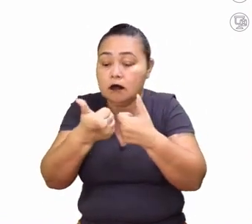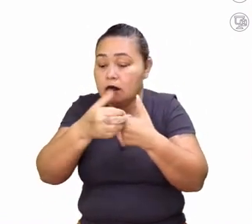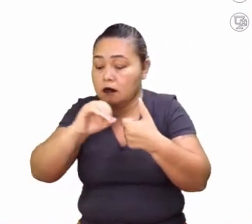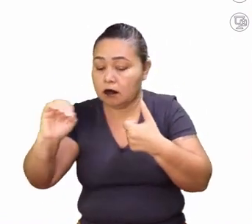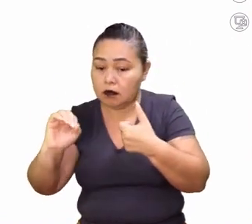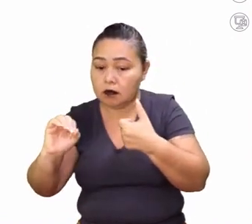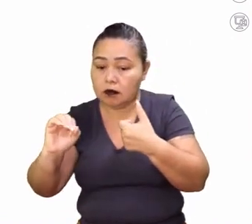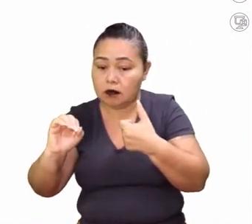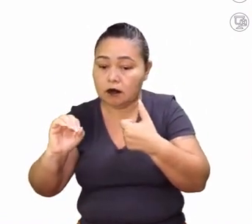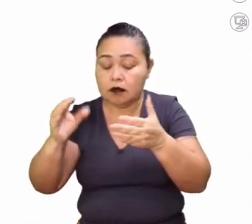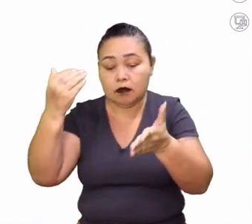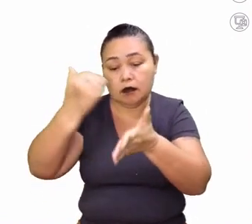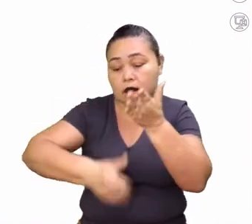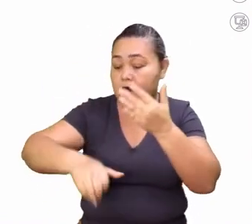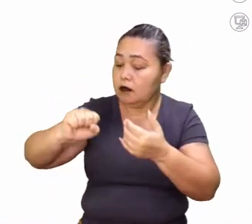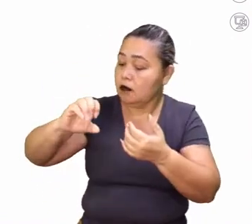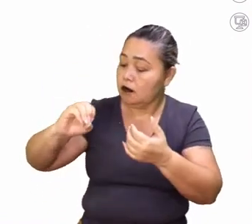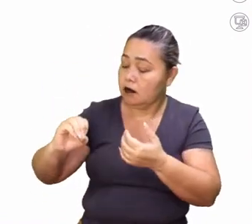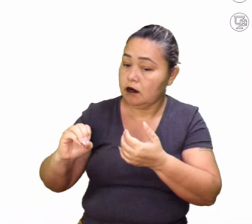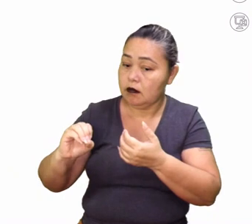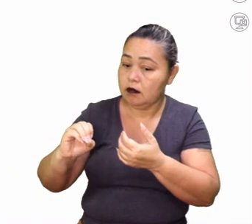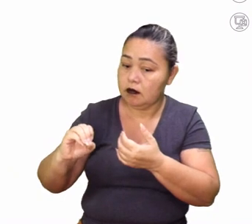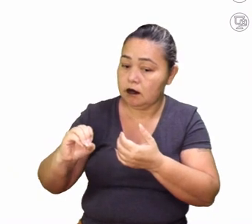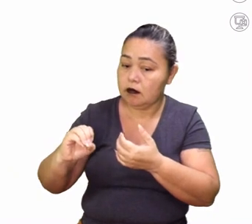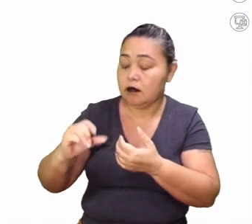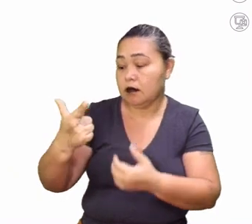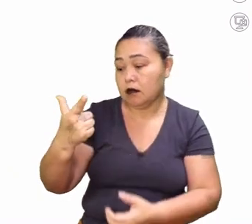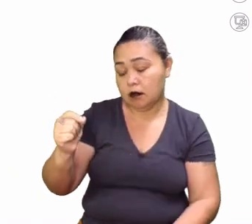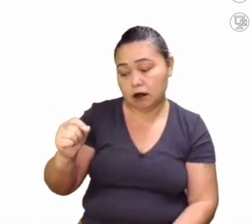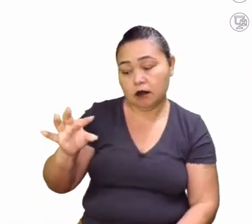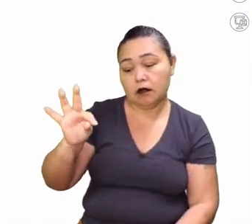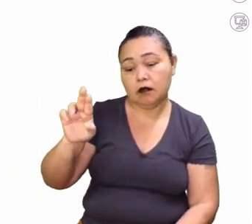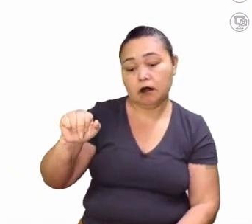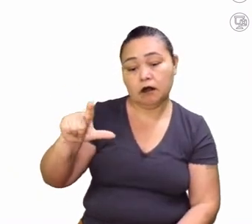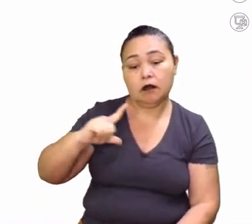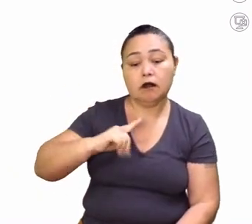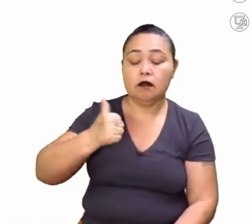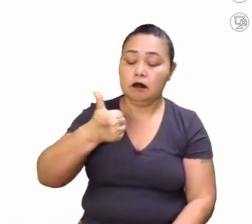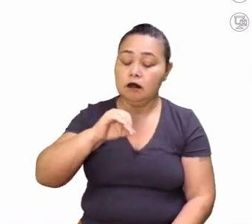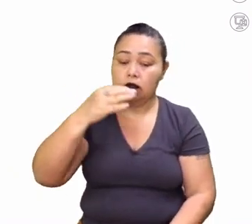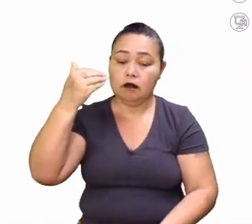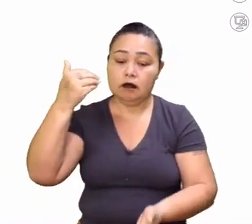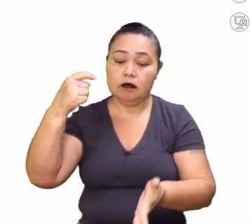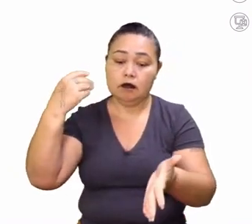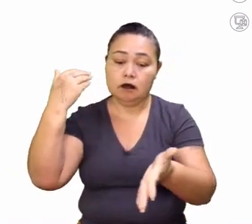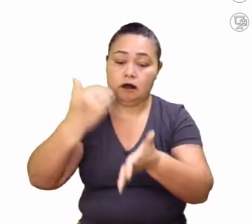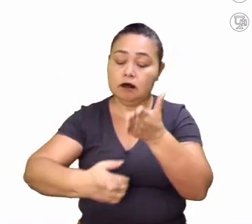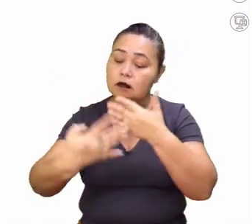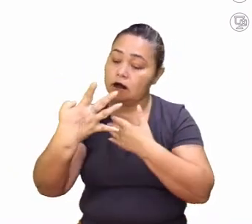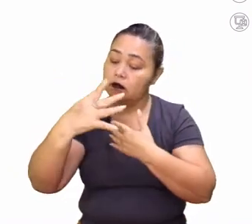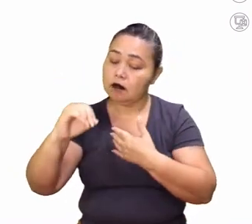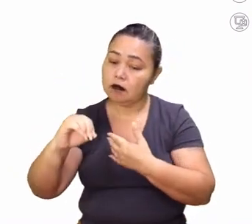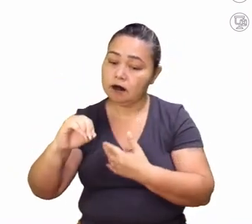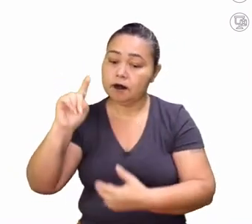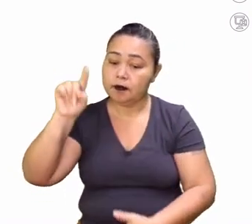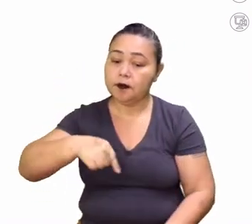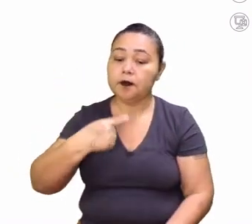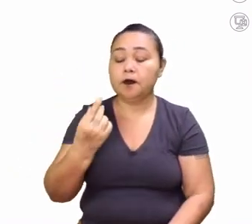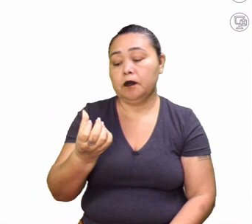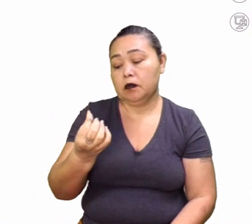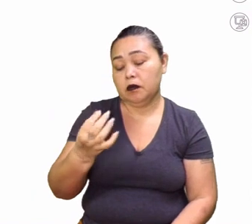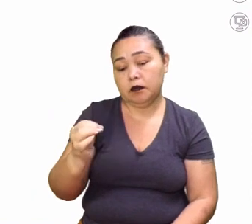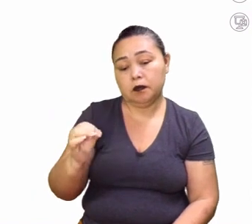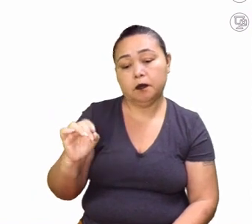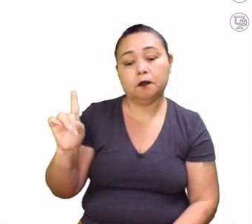100 - 80 você D um trabalho de 20 mas for 100 - 40 o trabalho já é de